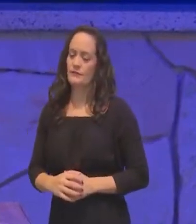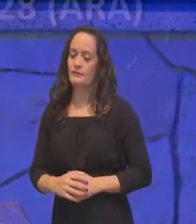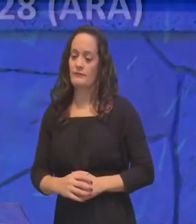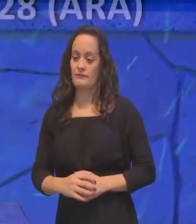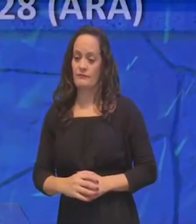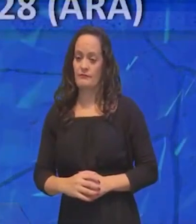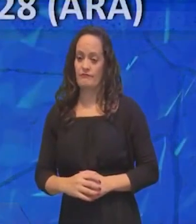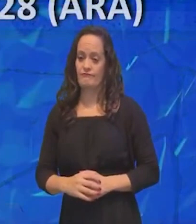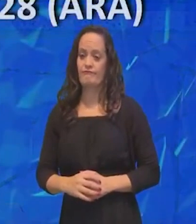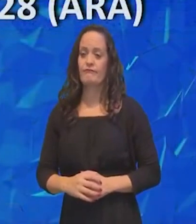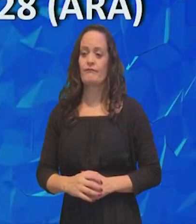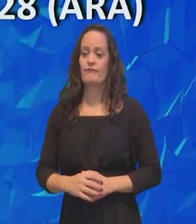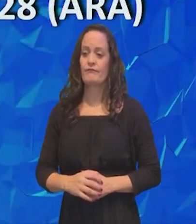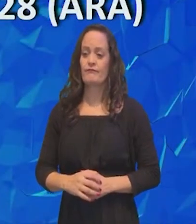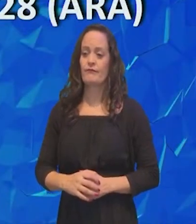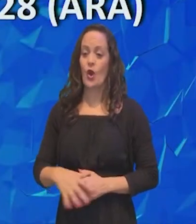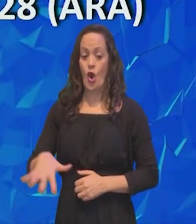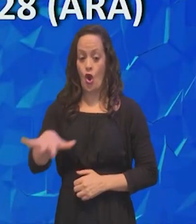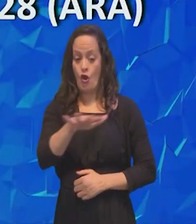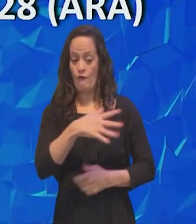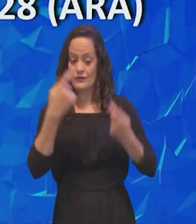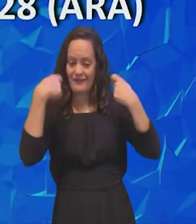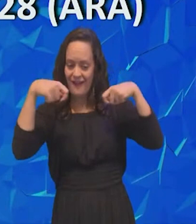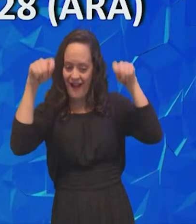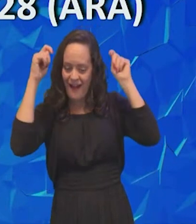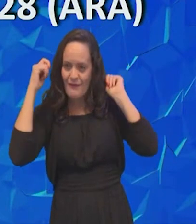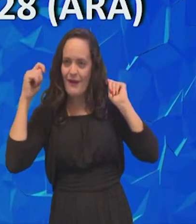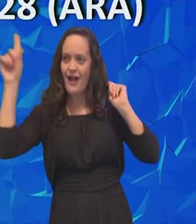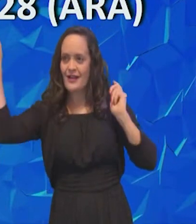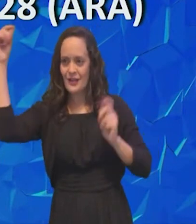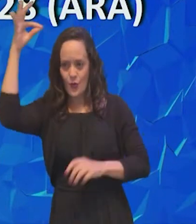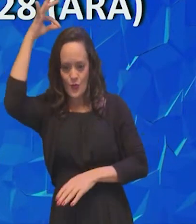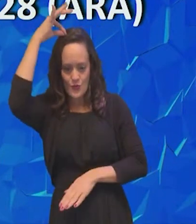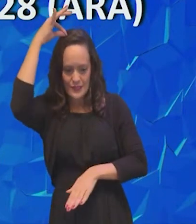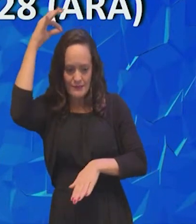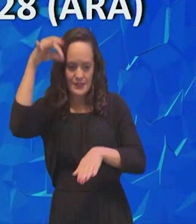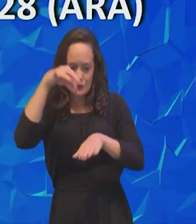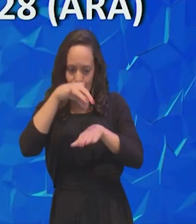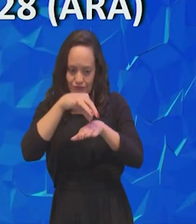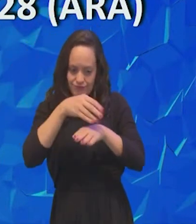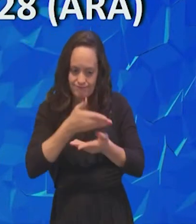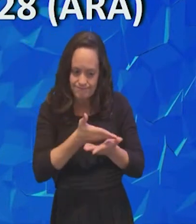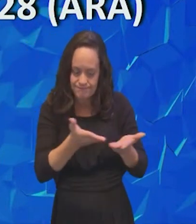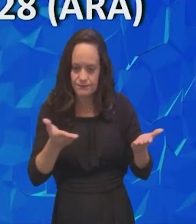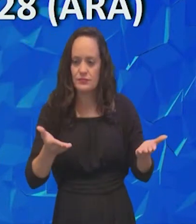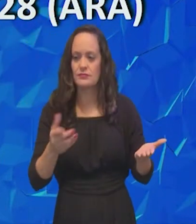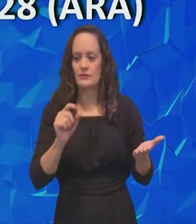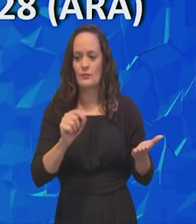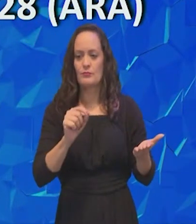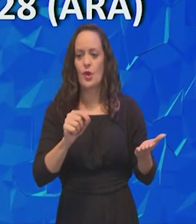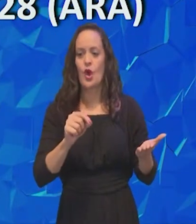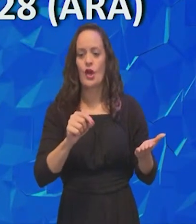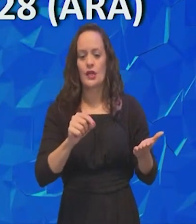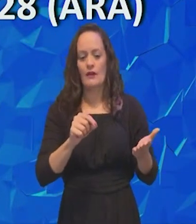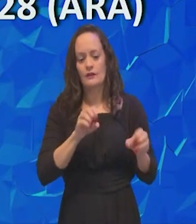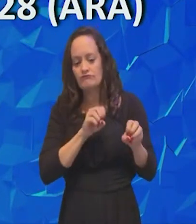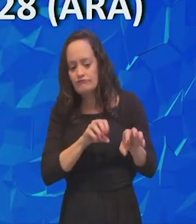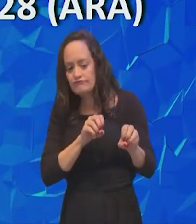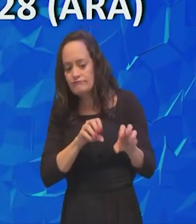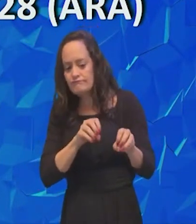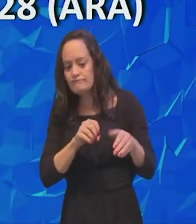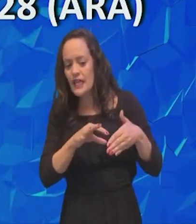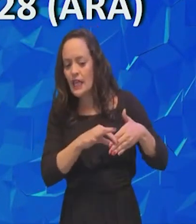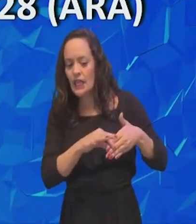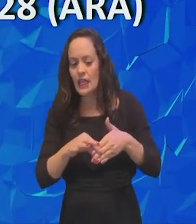atendei por vós e por todo o rebanho sobre o qual o Espírito Santo vos constituiu bispos, para pastoreardes a igreja de